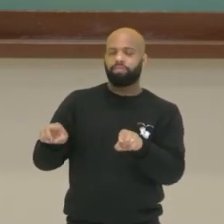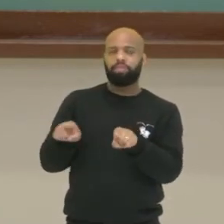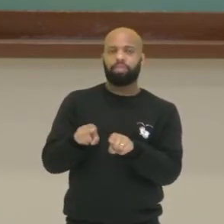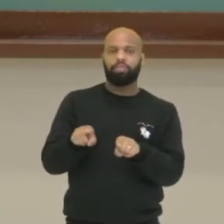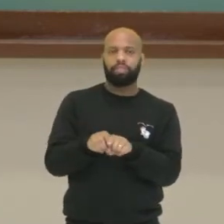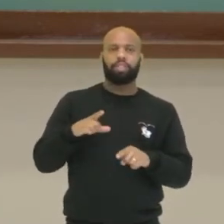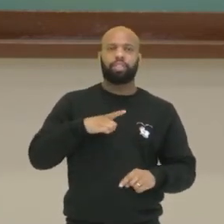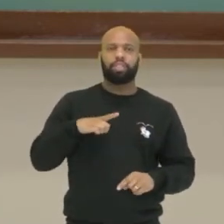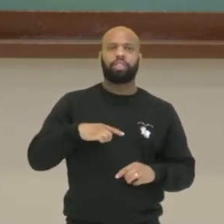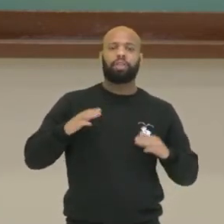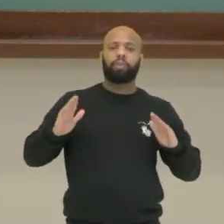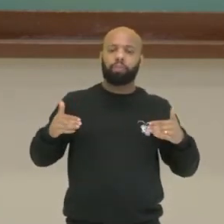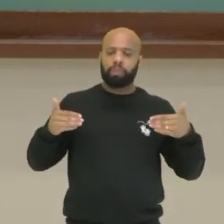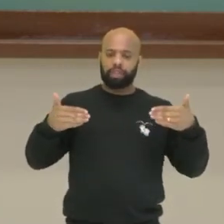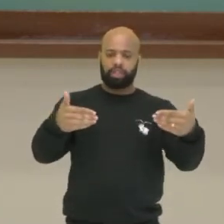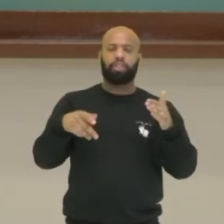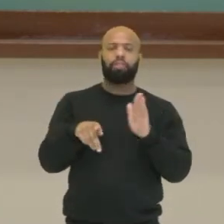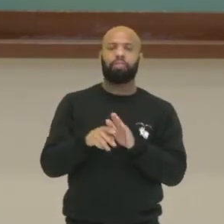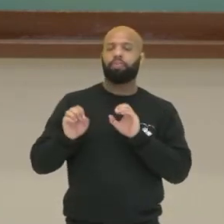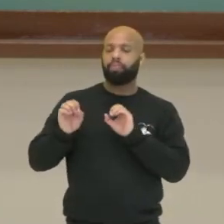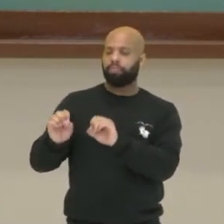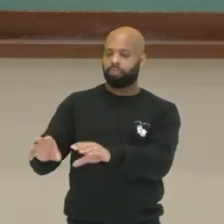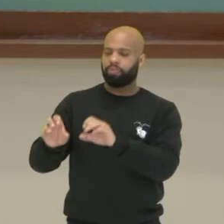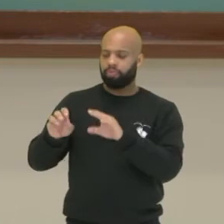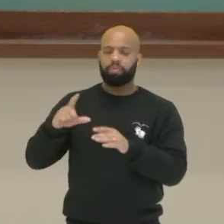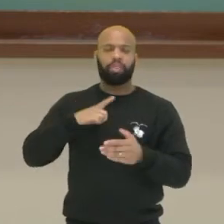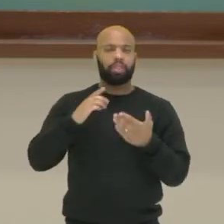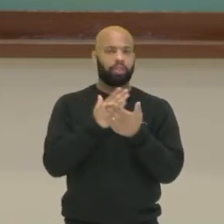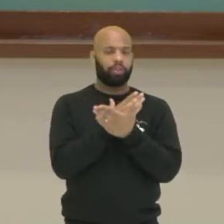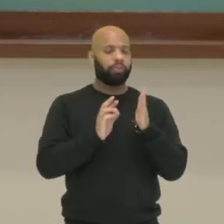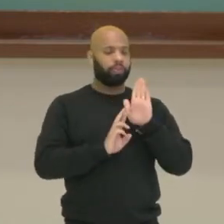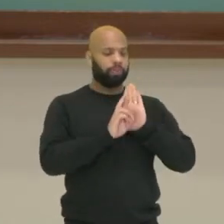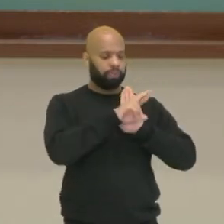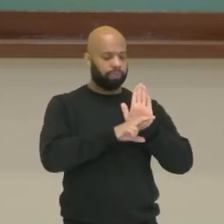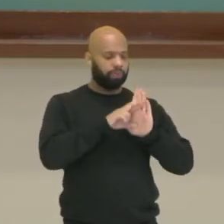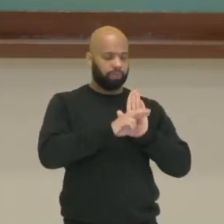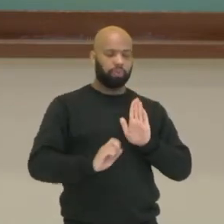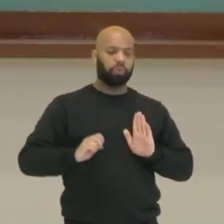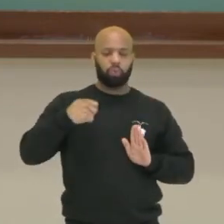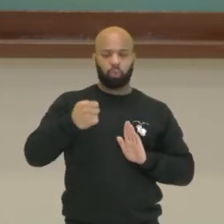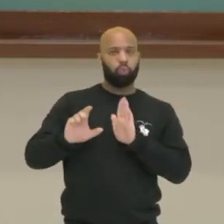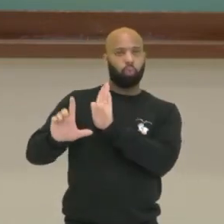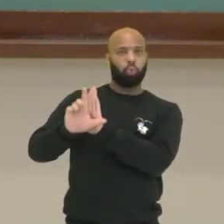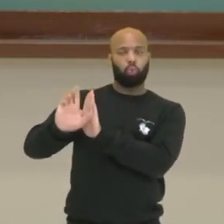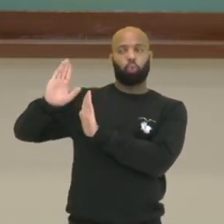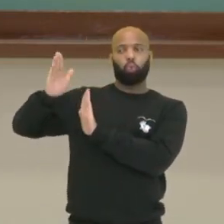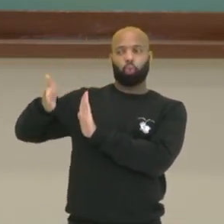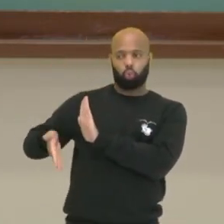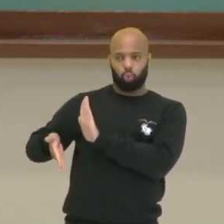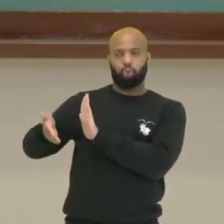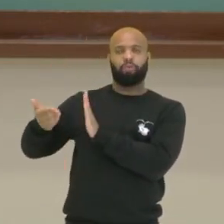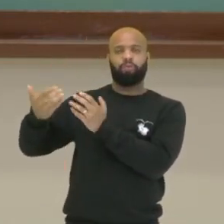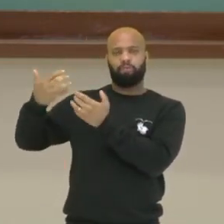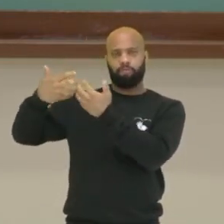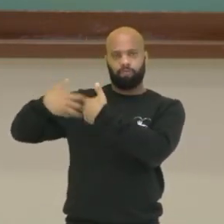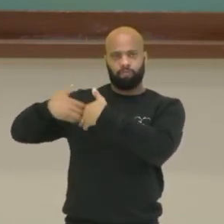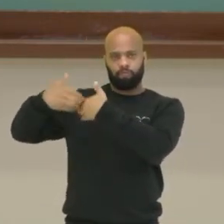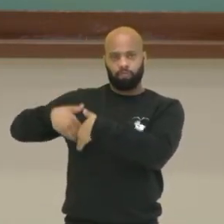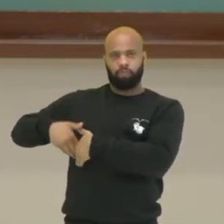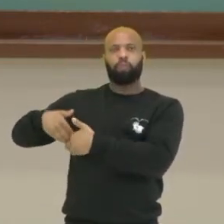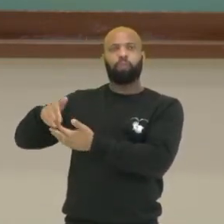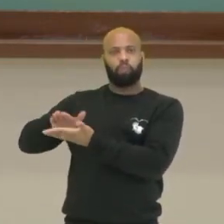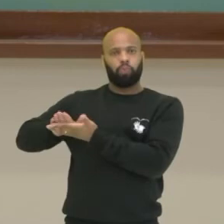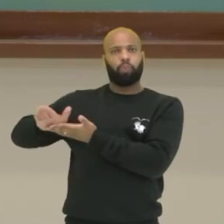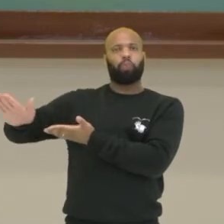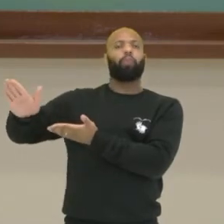Educação, eles vão ter as resoluções em relação àquela legislação para trazer mais